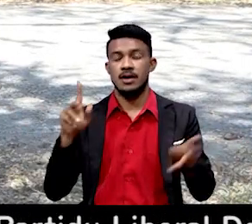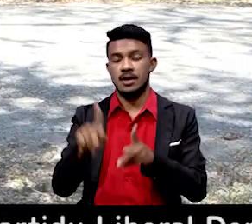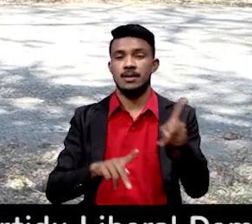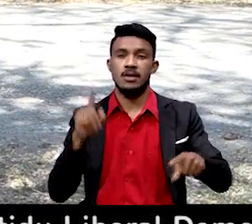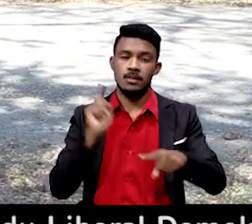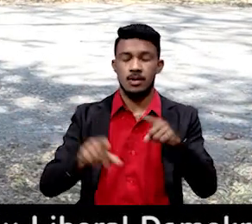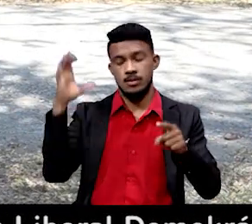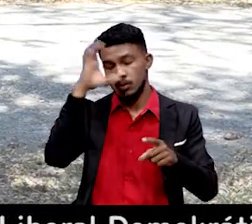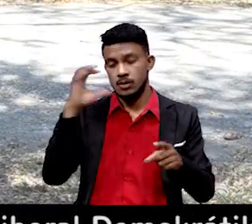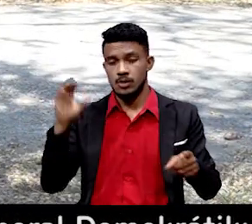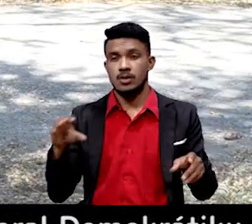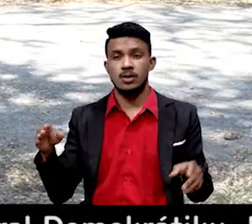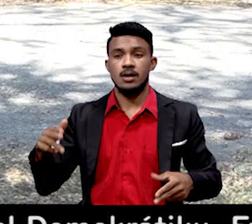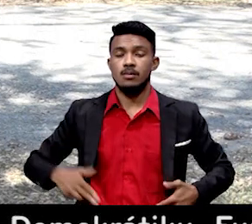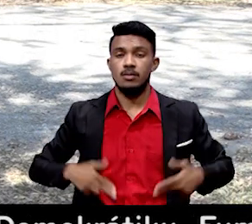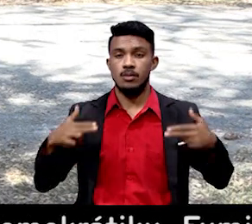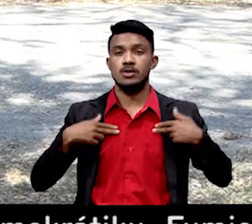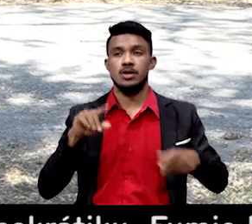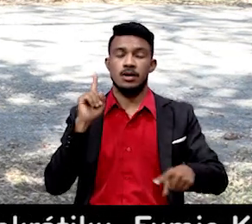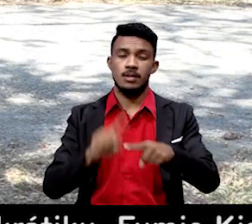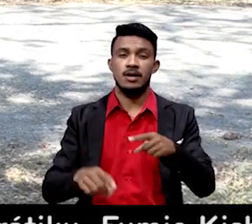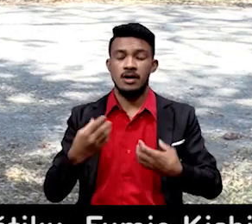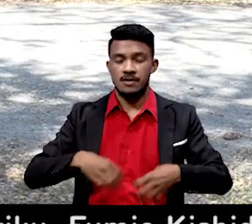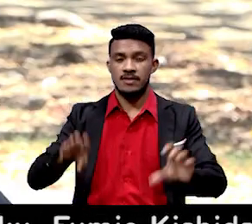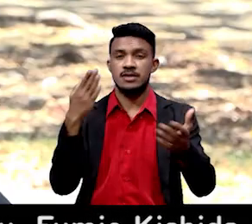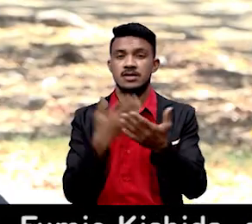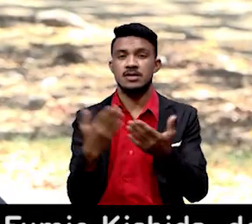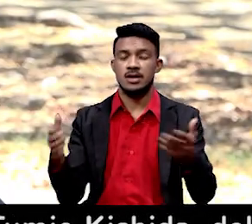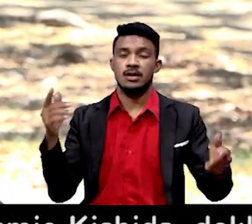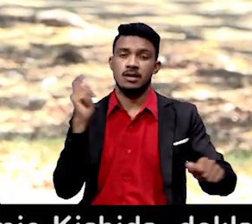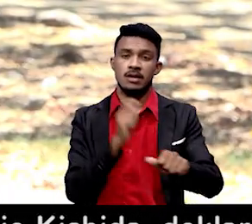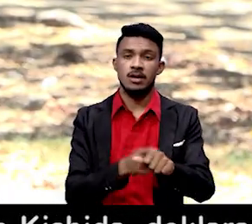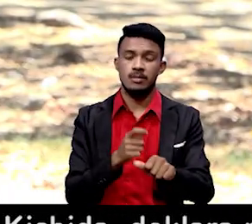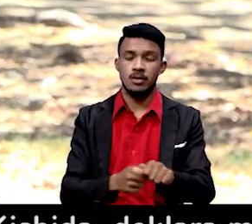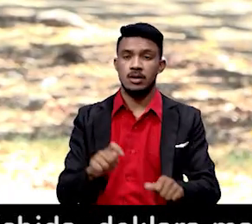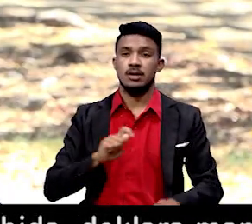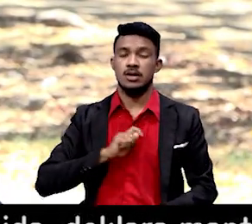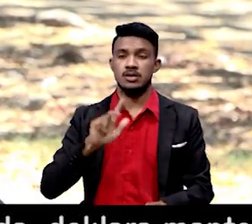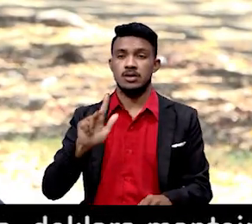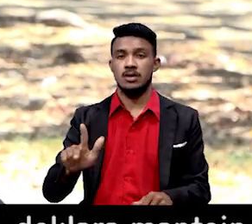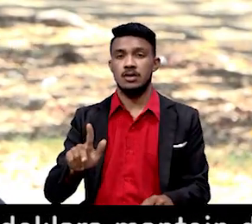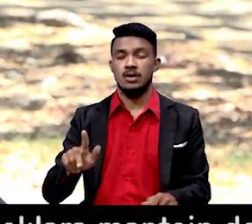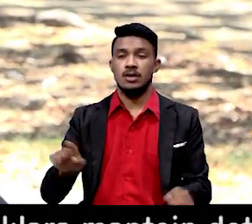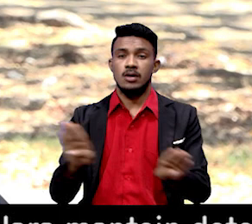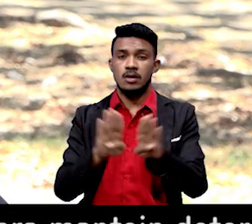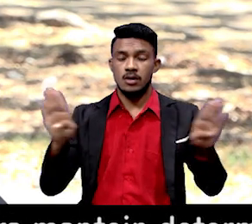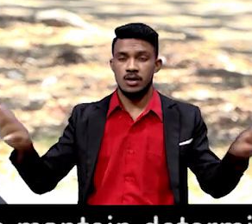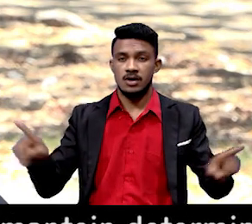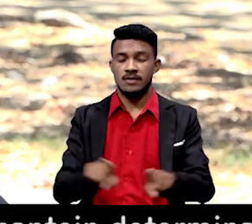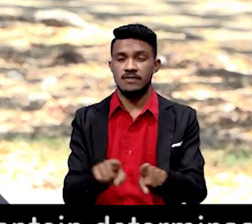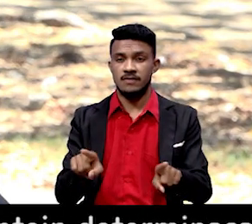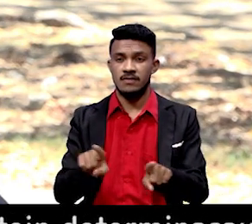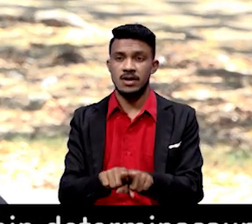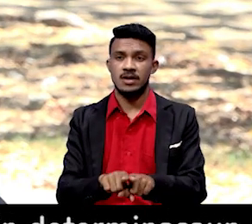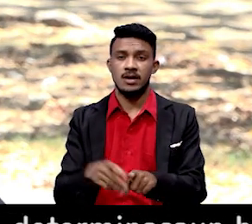vale pansan. Agora não que tá ita haria situação tá estouro né. Se loca situação normal, tem ser cria